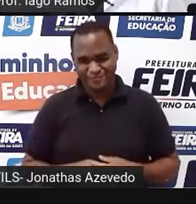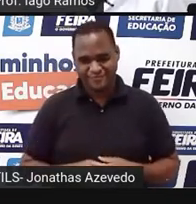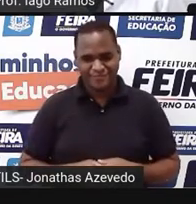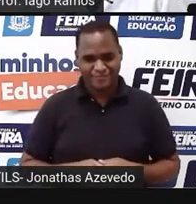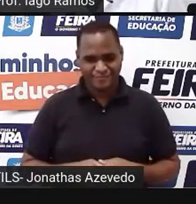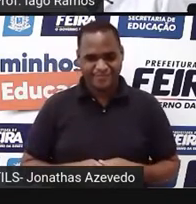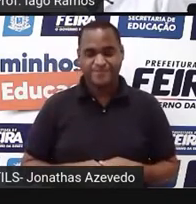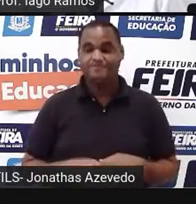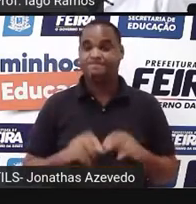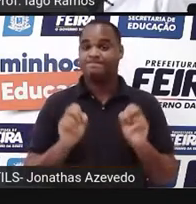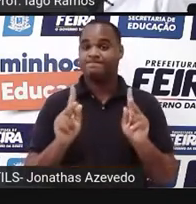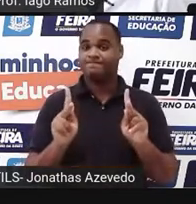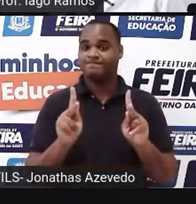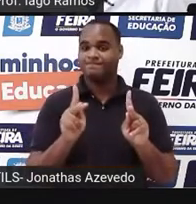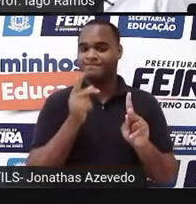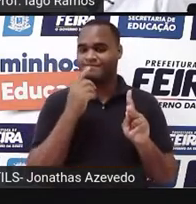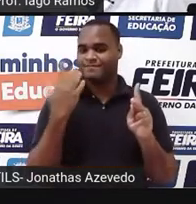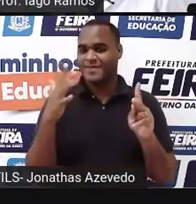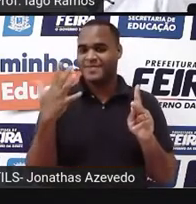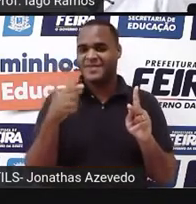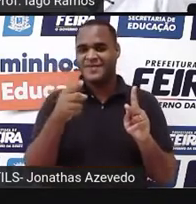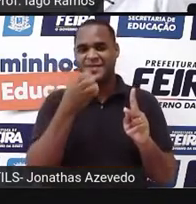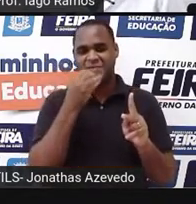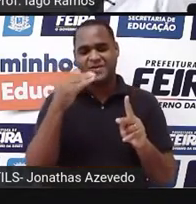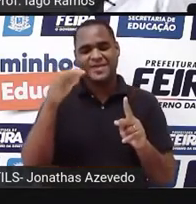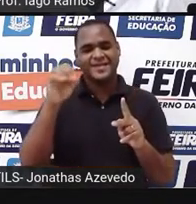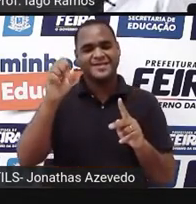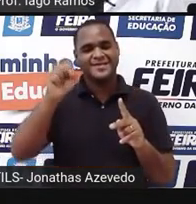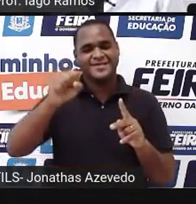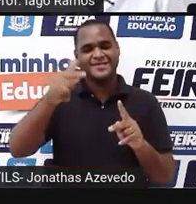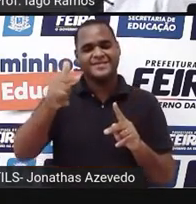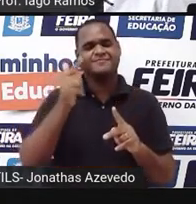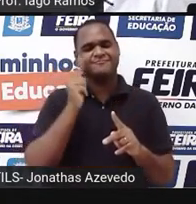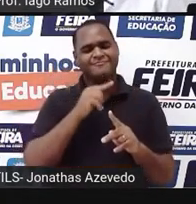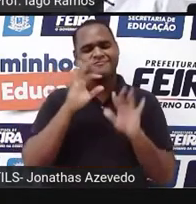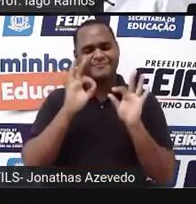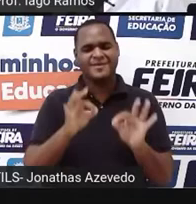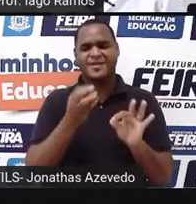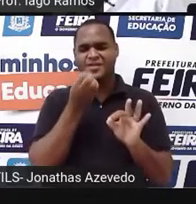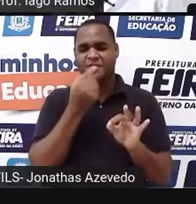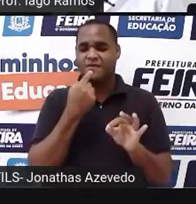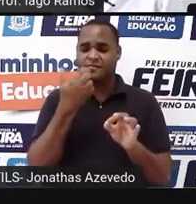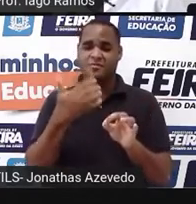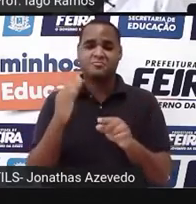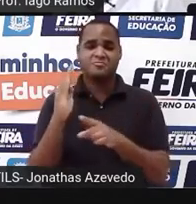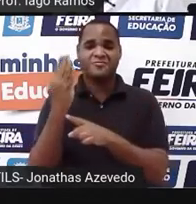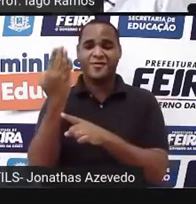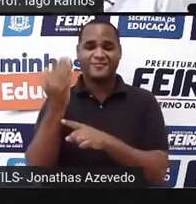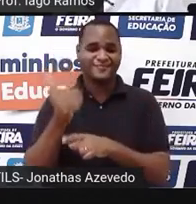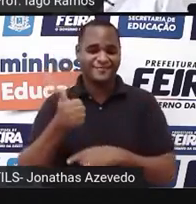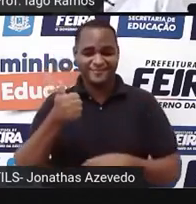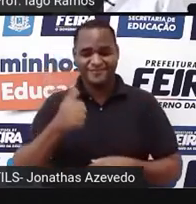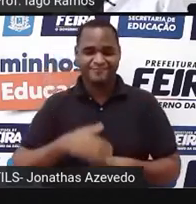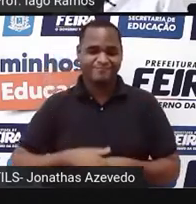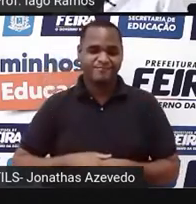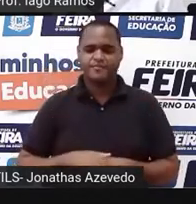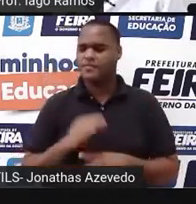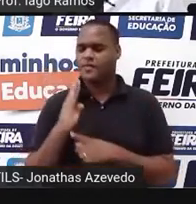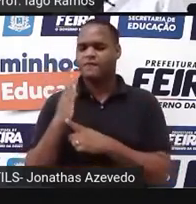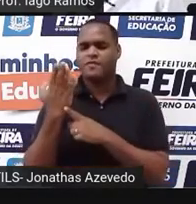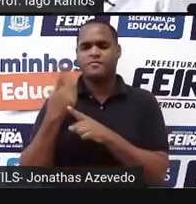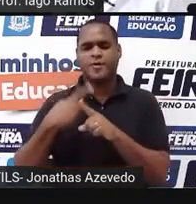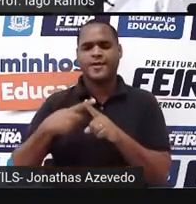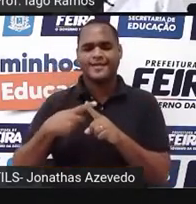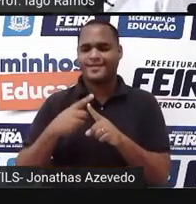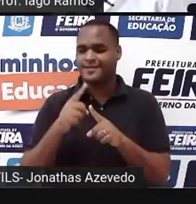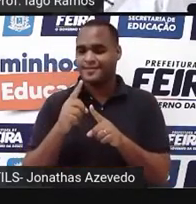Falso! E aí? Parabéns para você, nota 10 sim, porque eu tenho certeza que você disse que era falso. E por que que é falso?